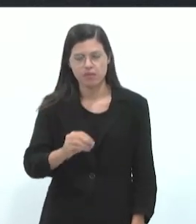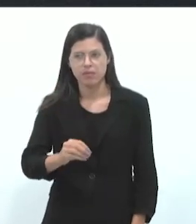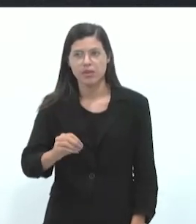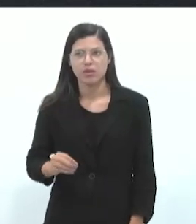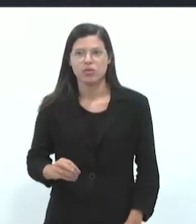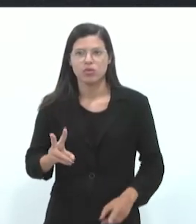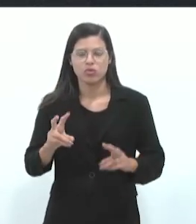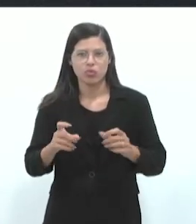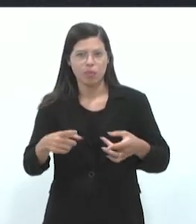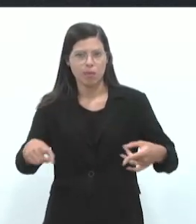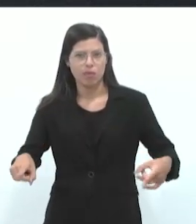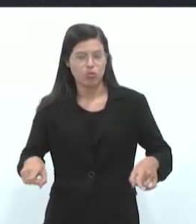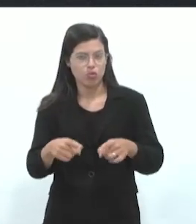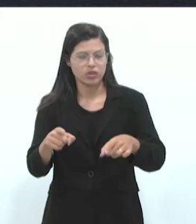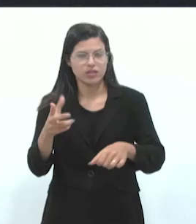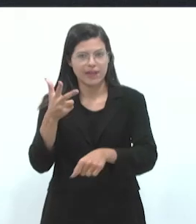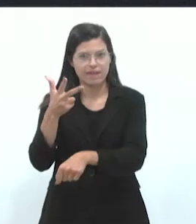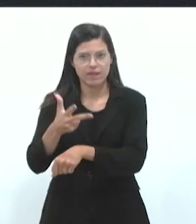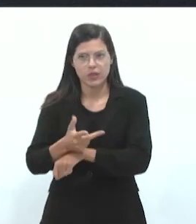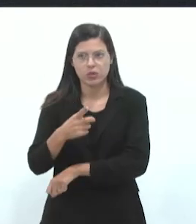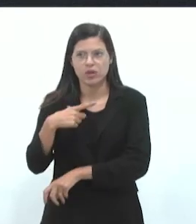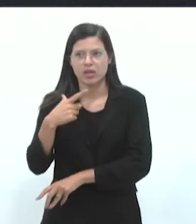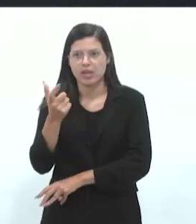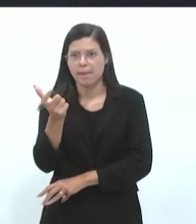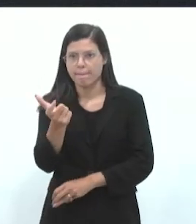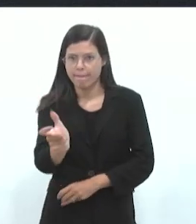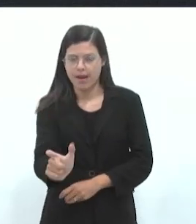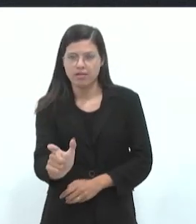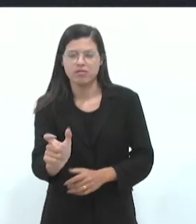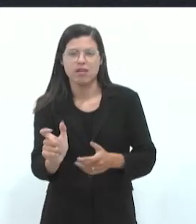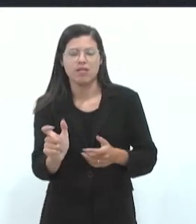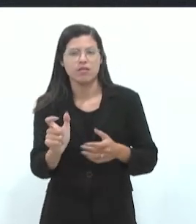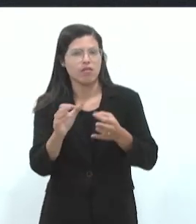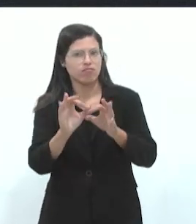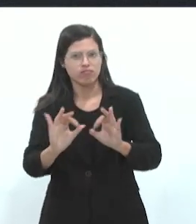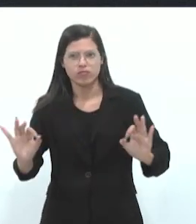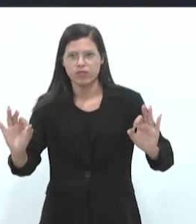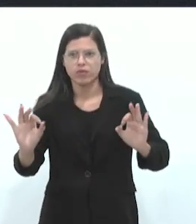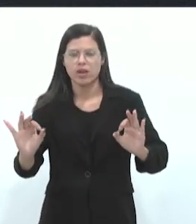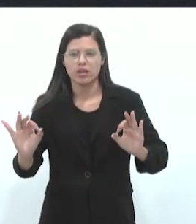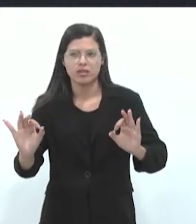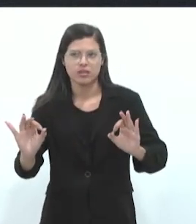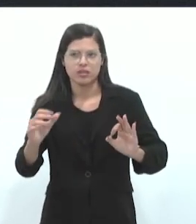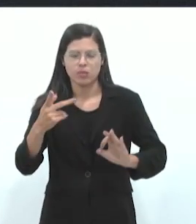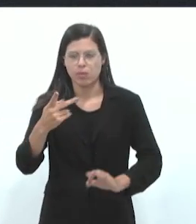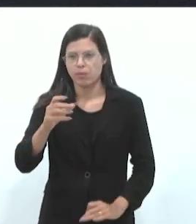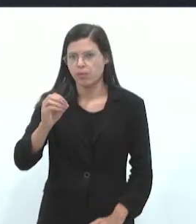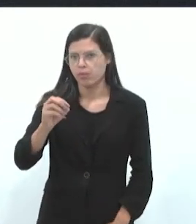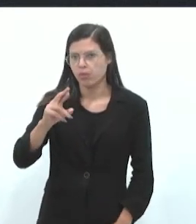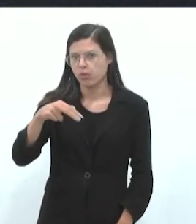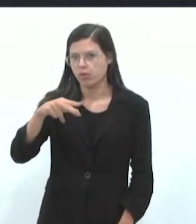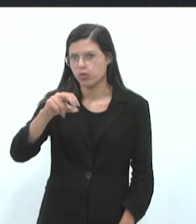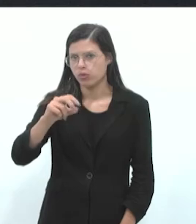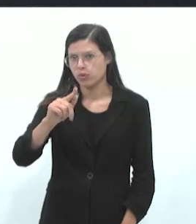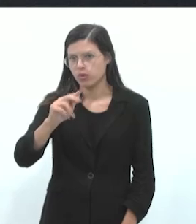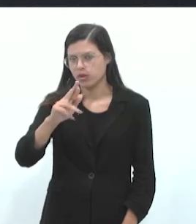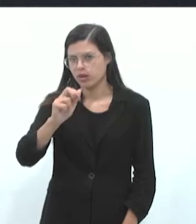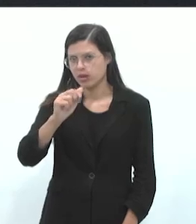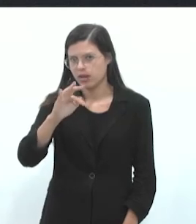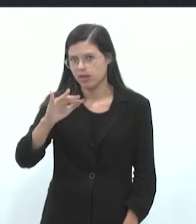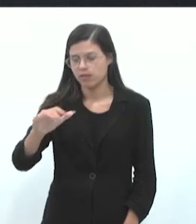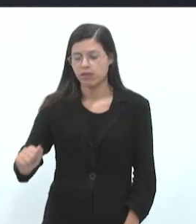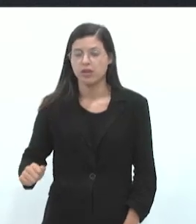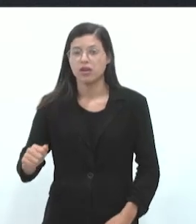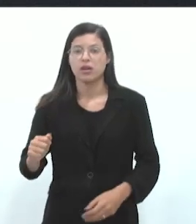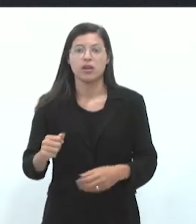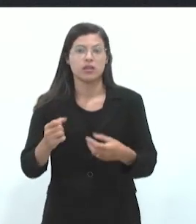de músicas e vídeos que contenham qualquer palavra, termo ou expressão de natureza pornográfica ou sexual que